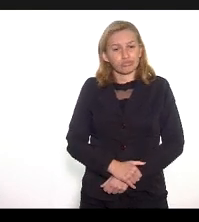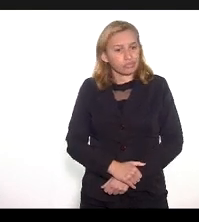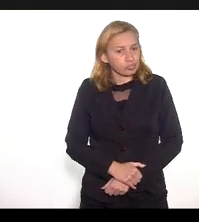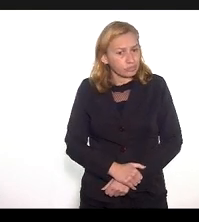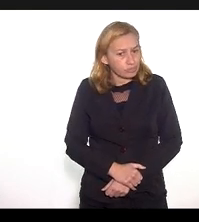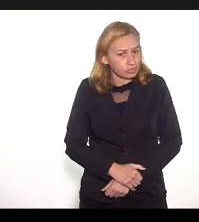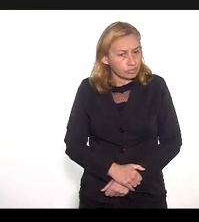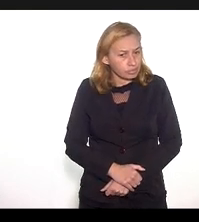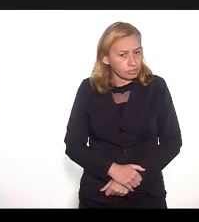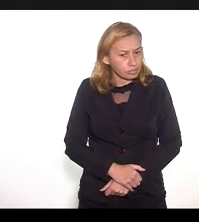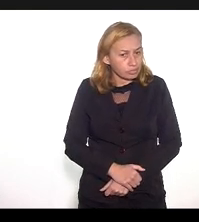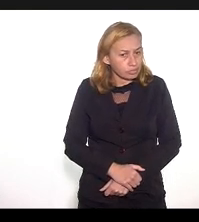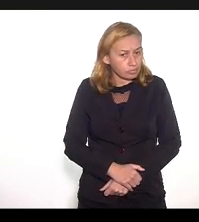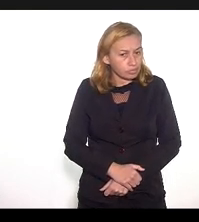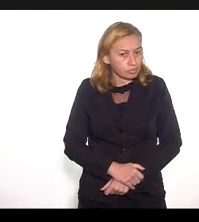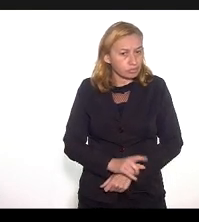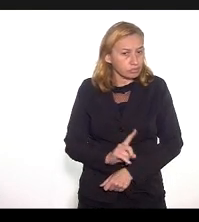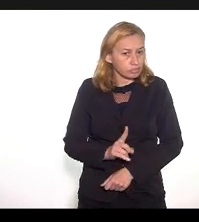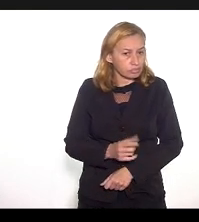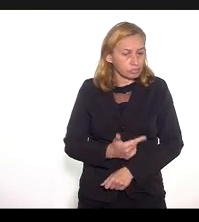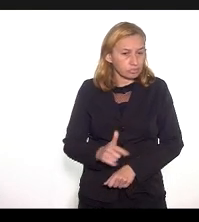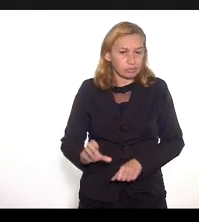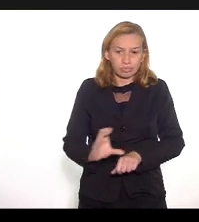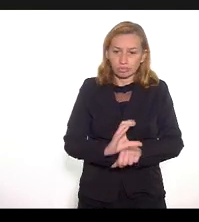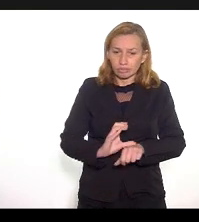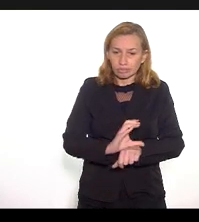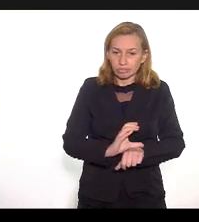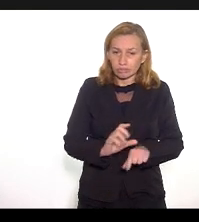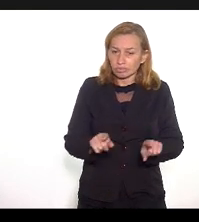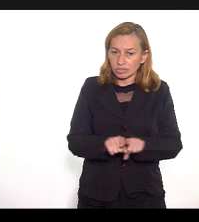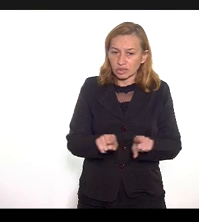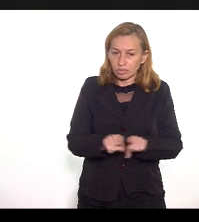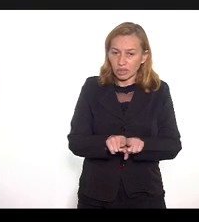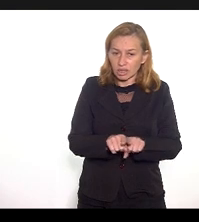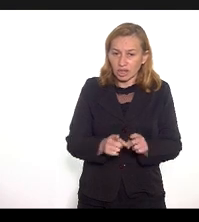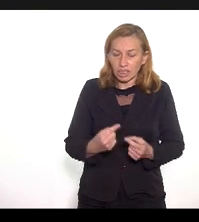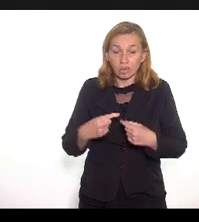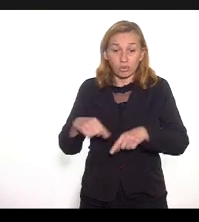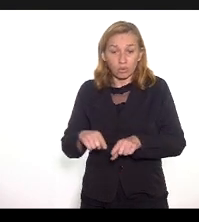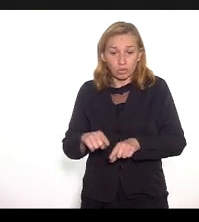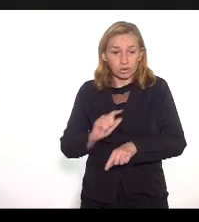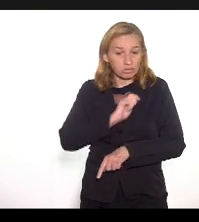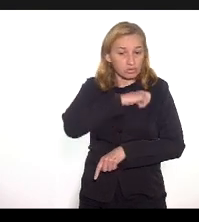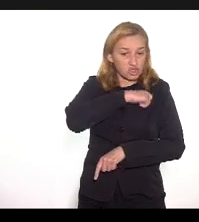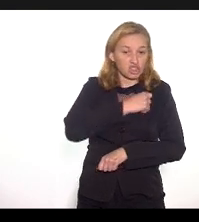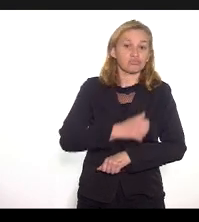né? E, além de ser inconstitucional, fere o regime de recuperação fiscal